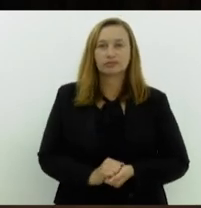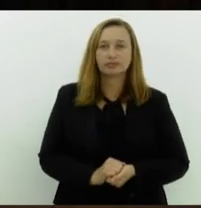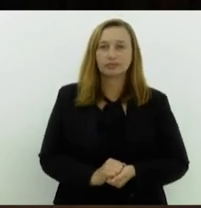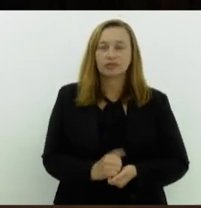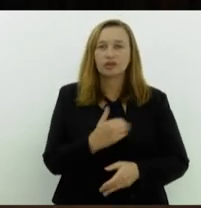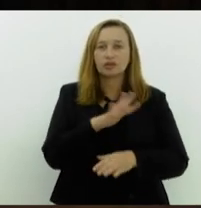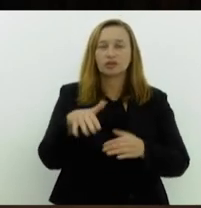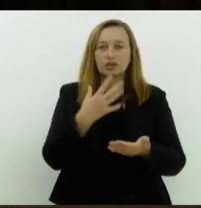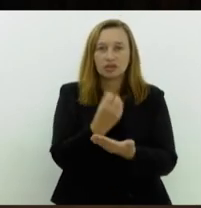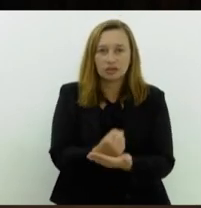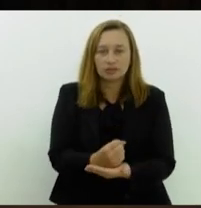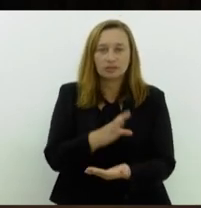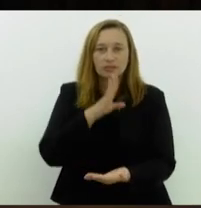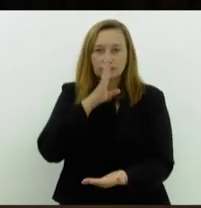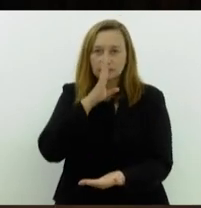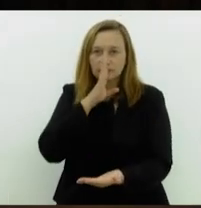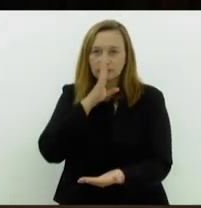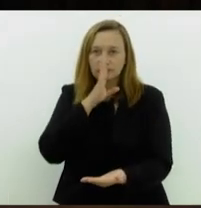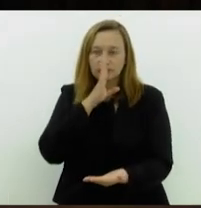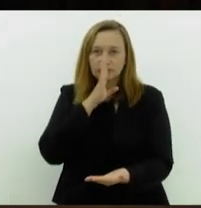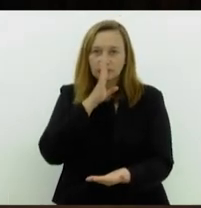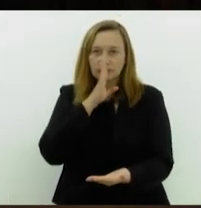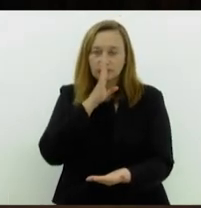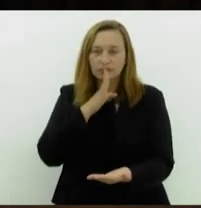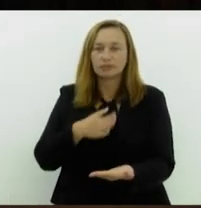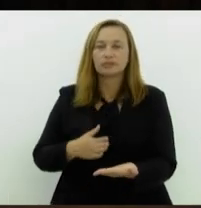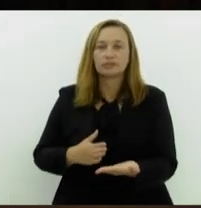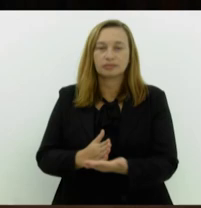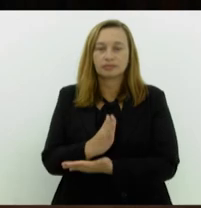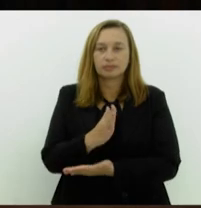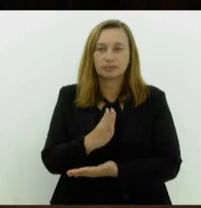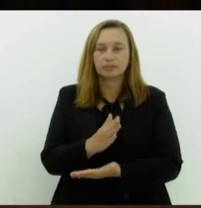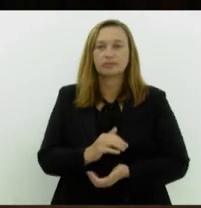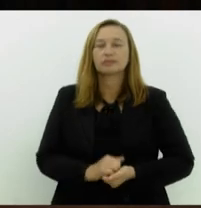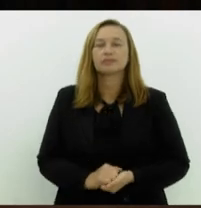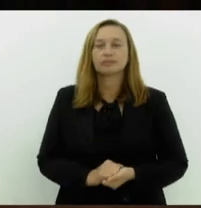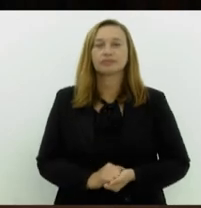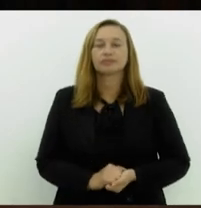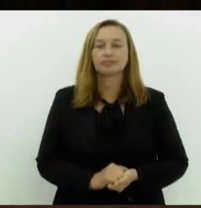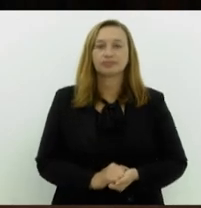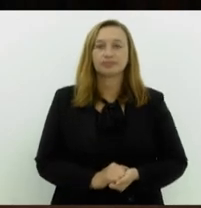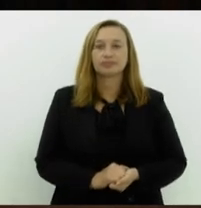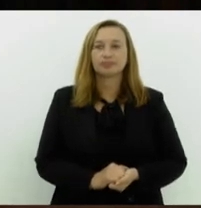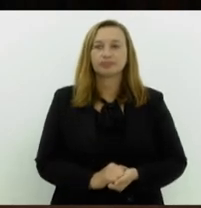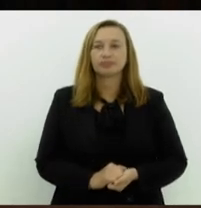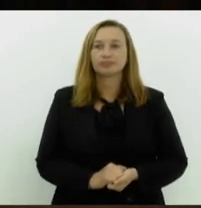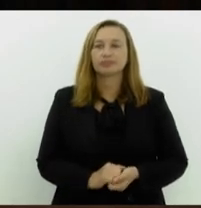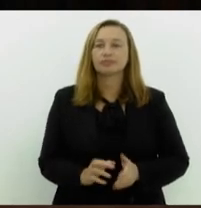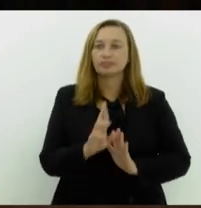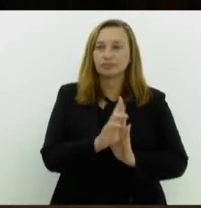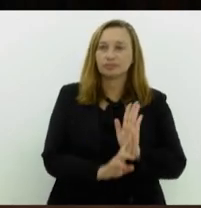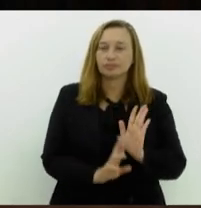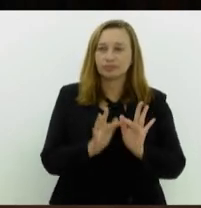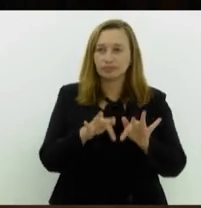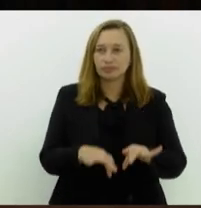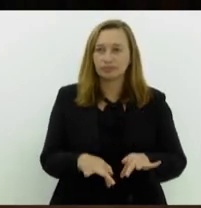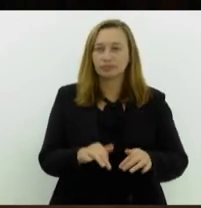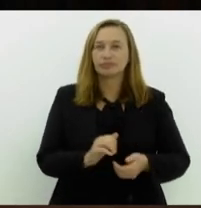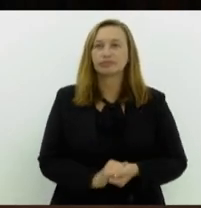Os que aprovam, permaneçam como estão, aprovado. Vai, redação final.